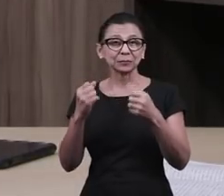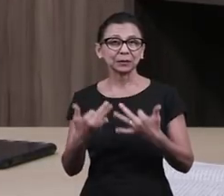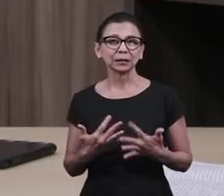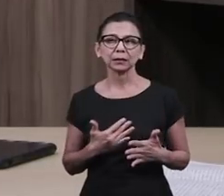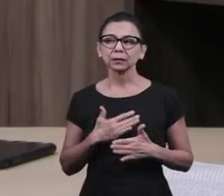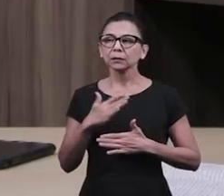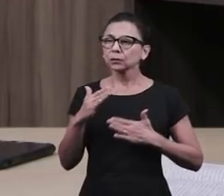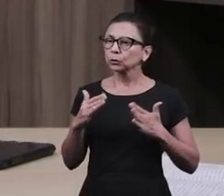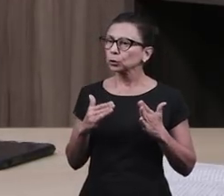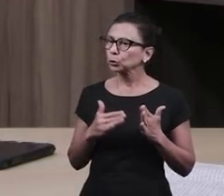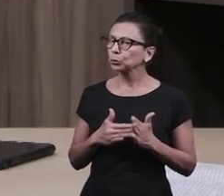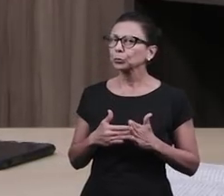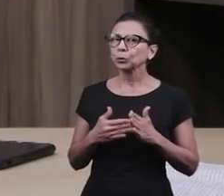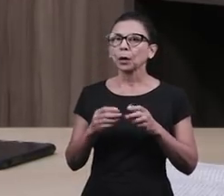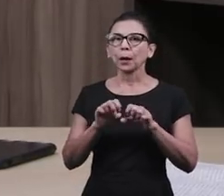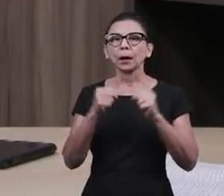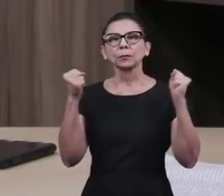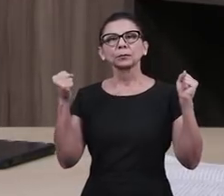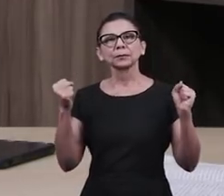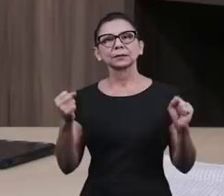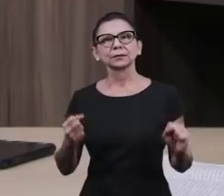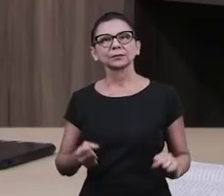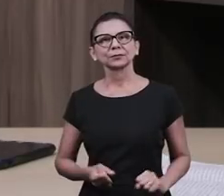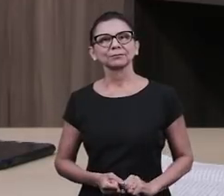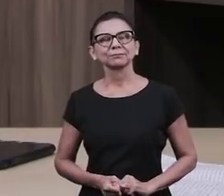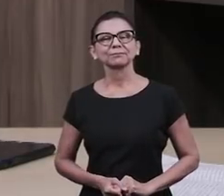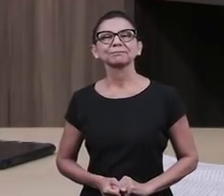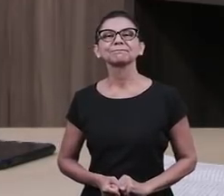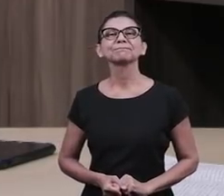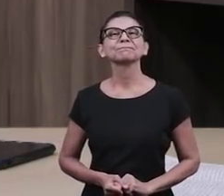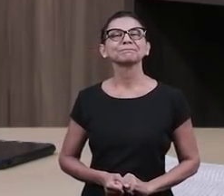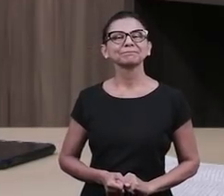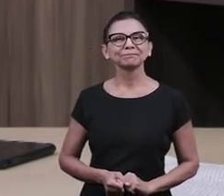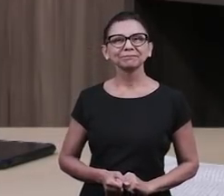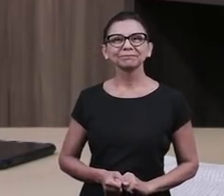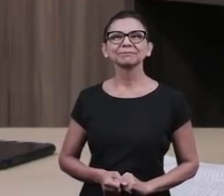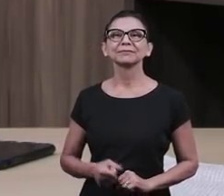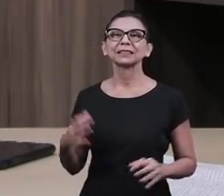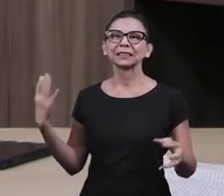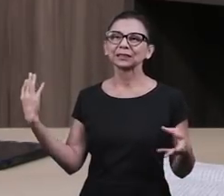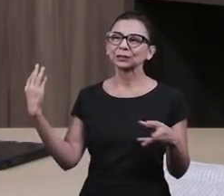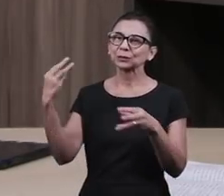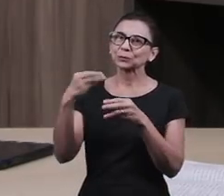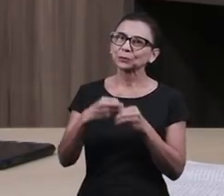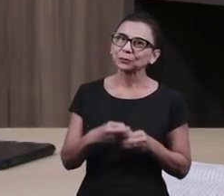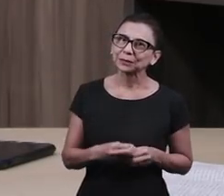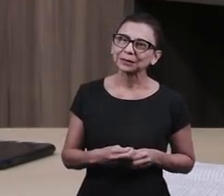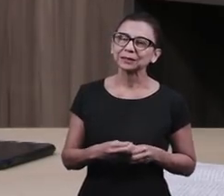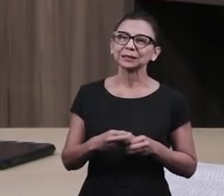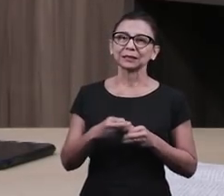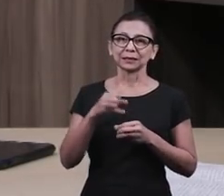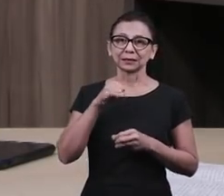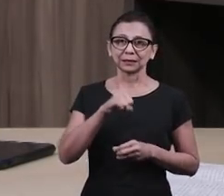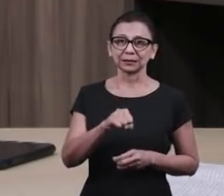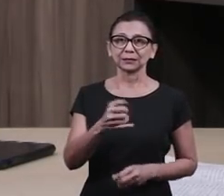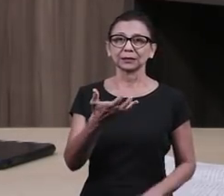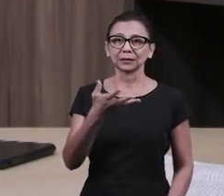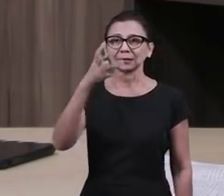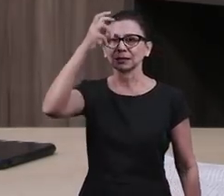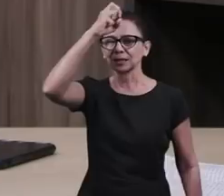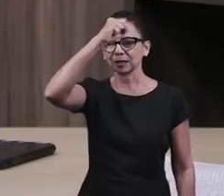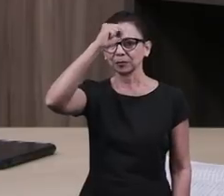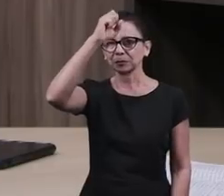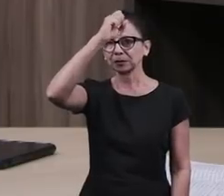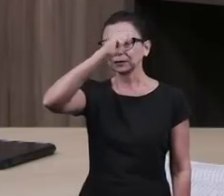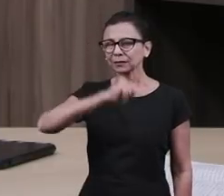É impossível nós fecharmos completamente e se você quiser aprender mais, leia a